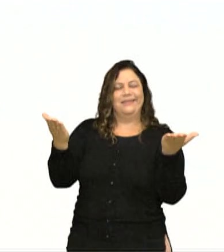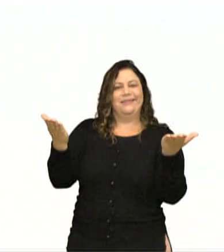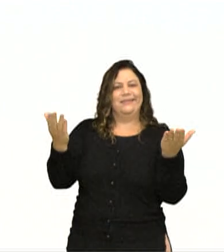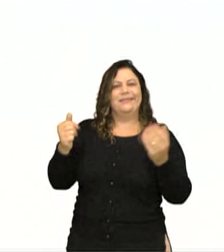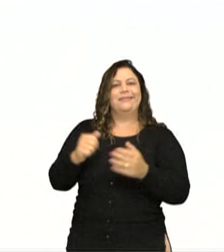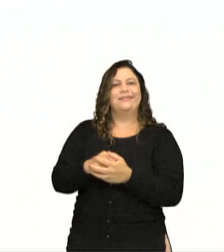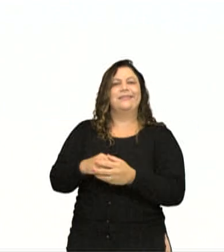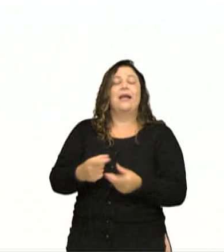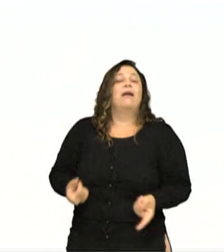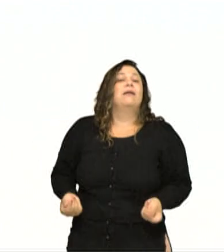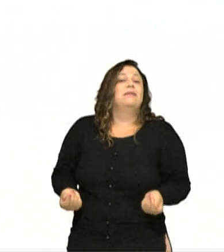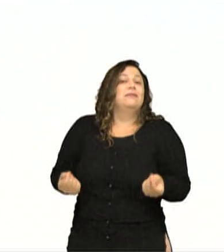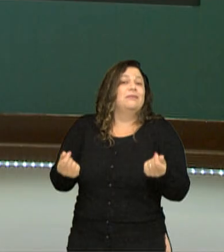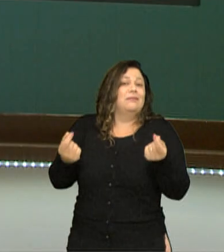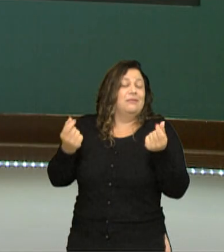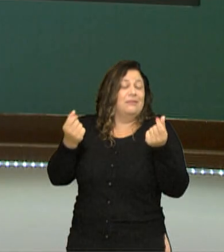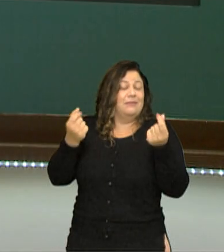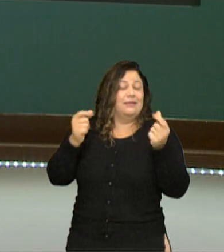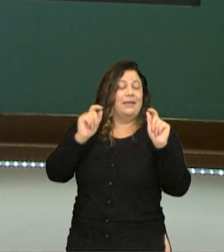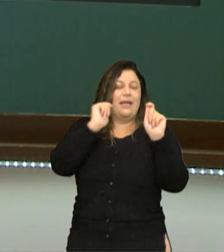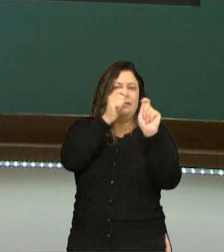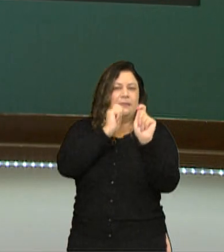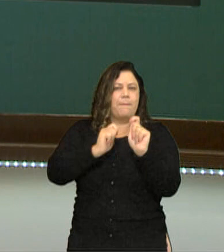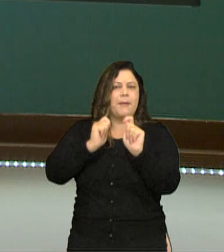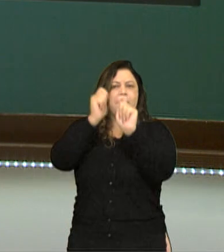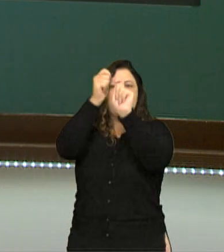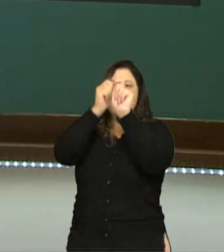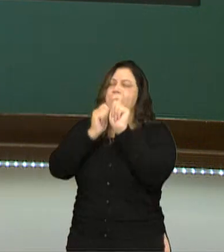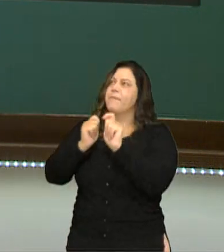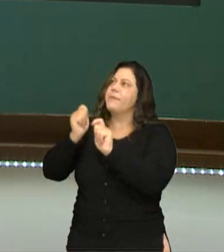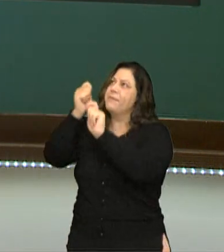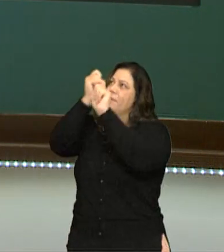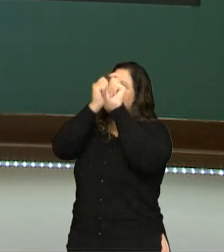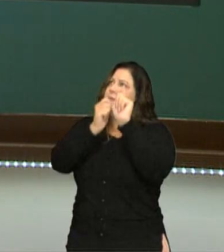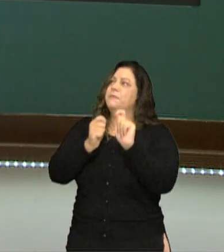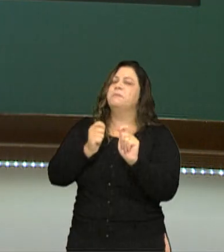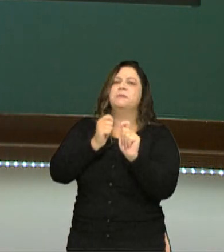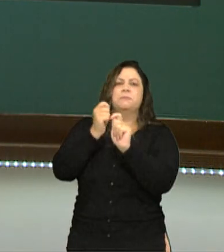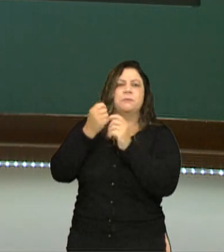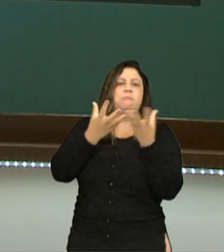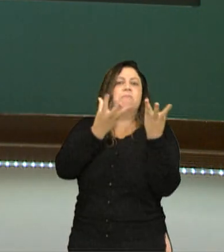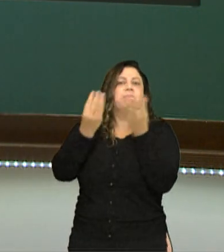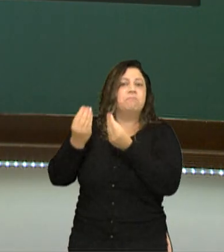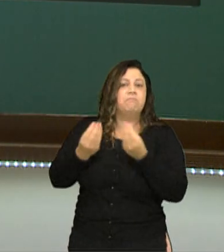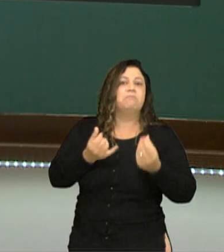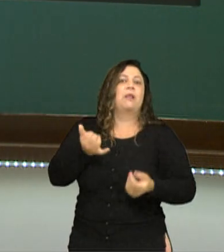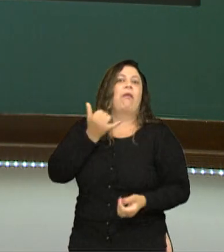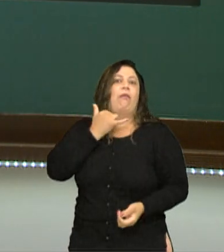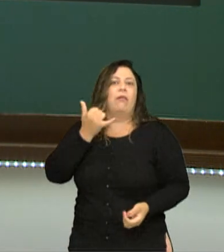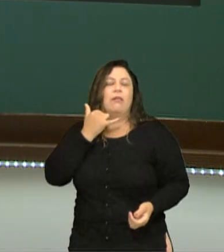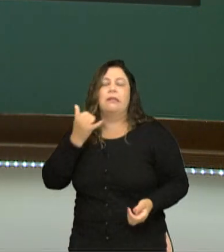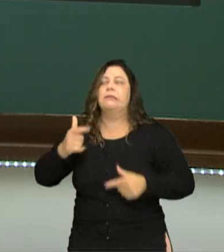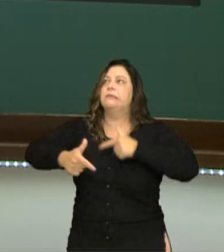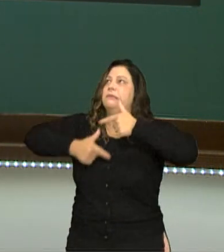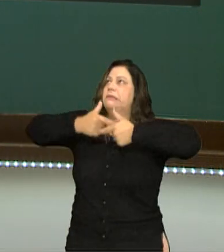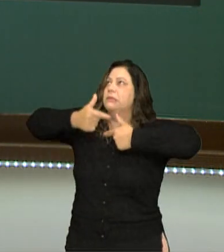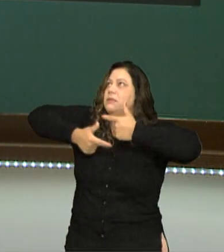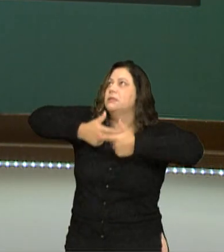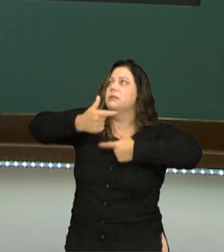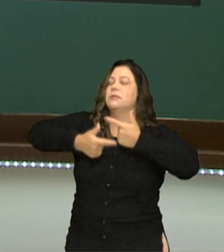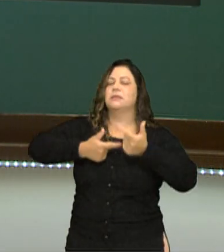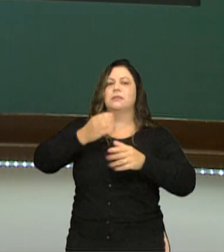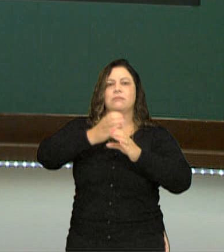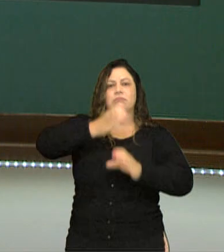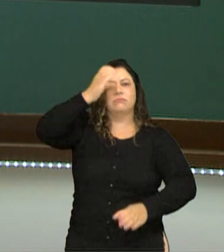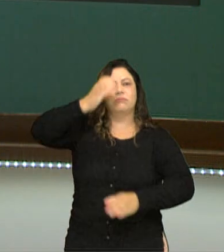decorativa, né? Pense para fazer esses detalhes, né? O trabalho que dava para fazer essas colunas. Então, o edifício mais característico se